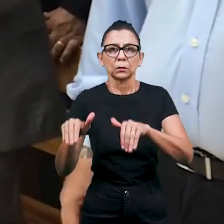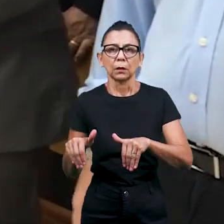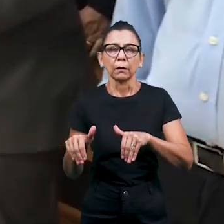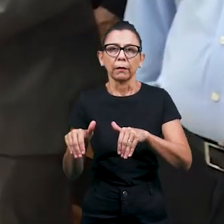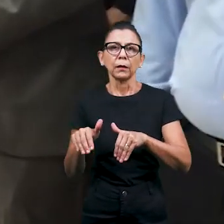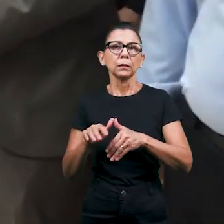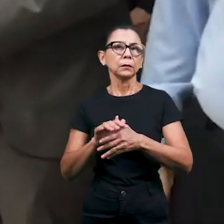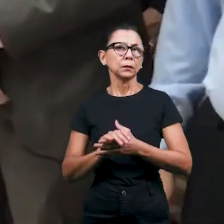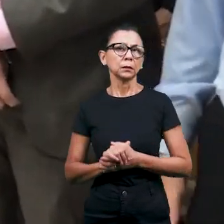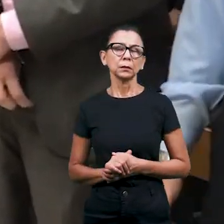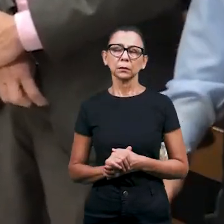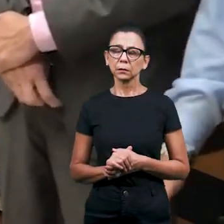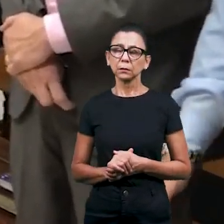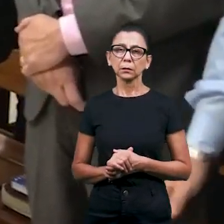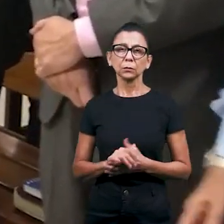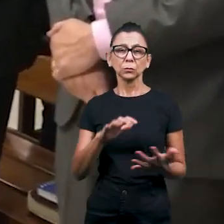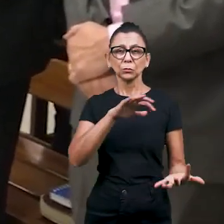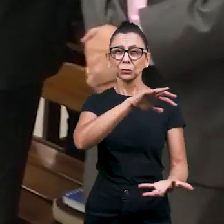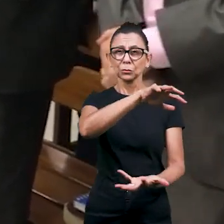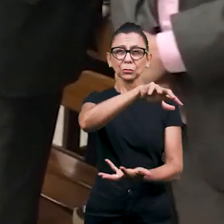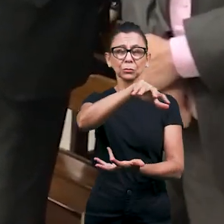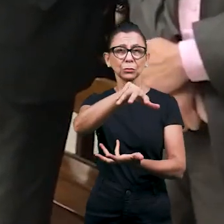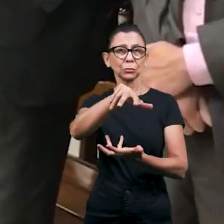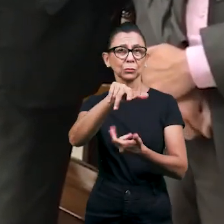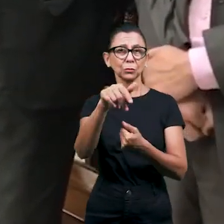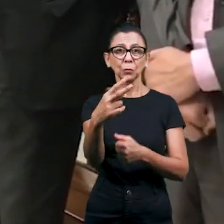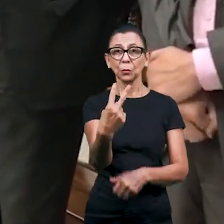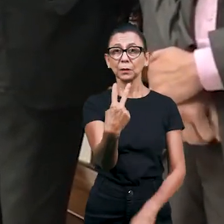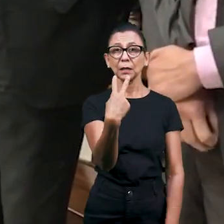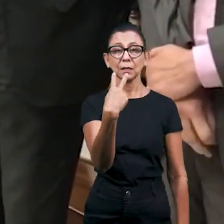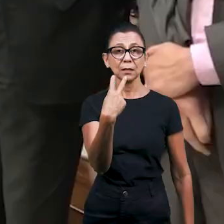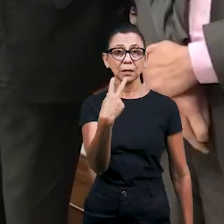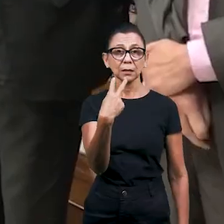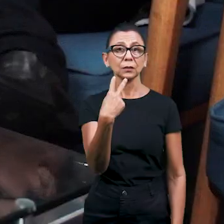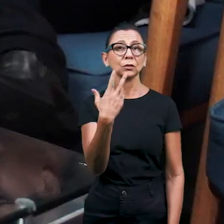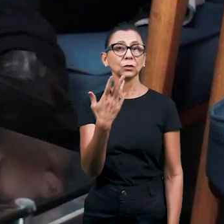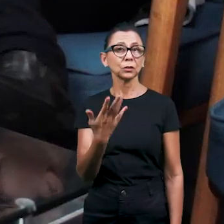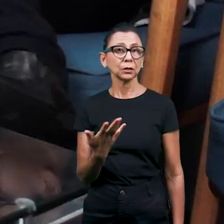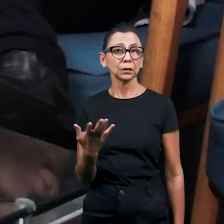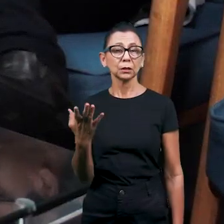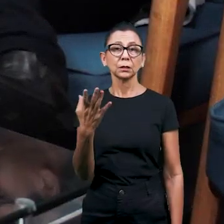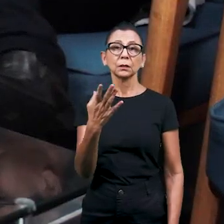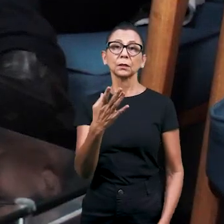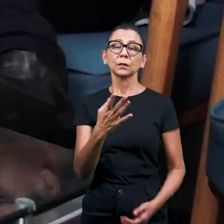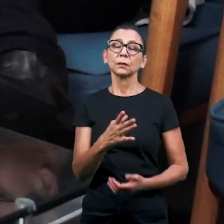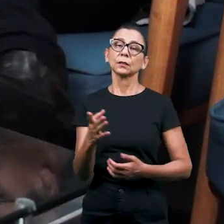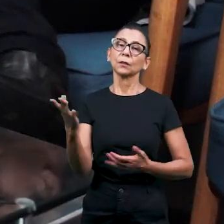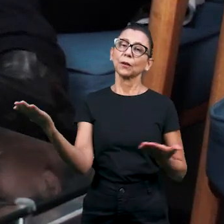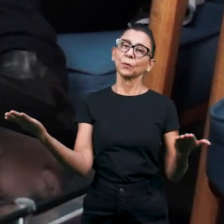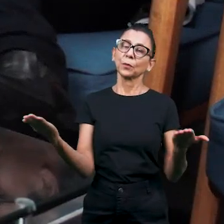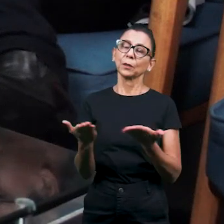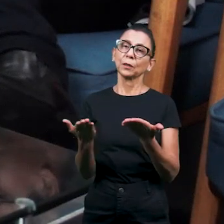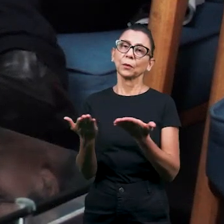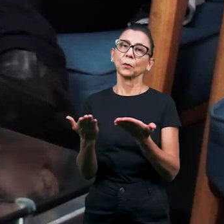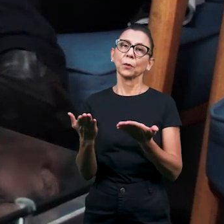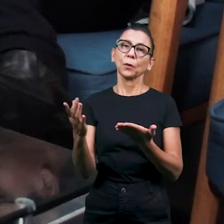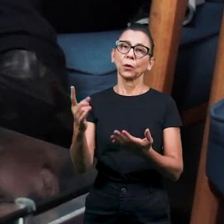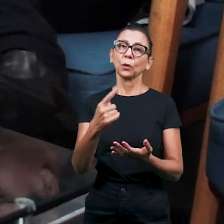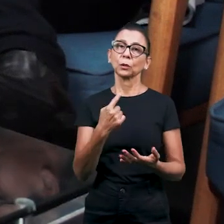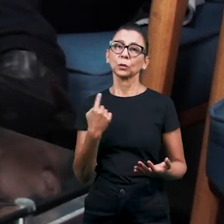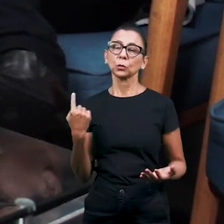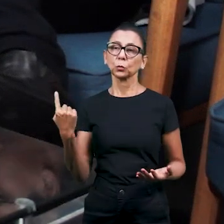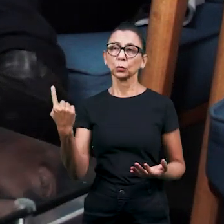Porque com a internet não tem paredes, né? Não tem oceanos. Todo mundo virou uma